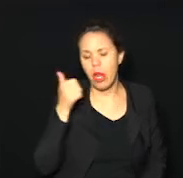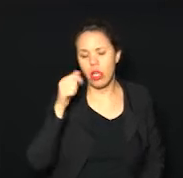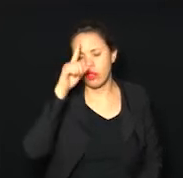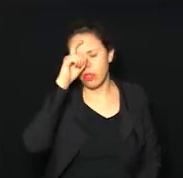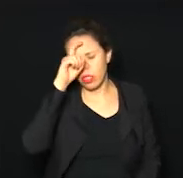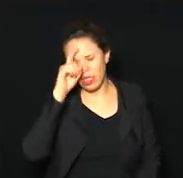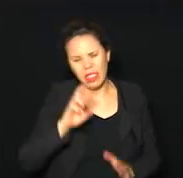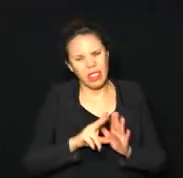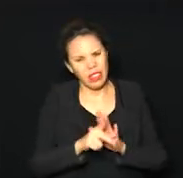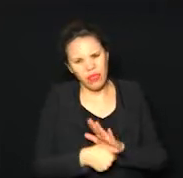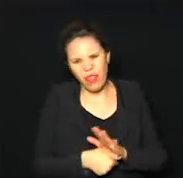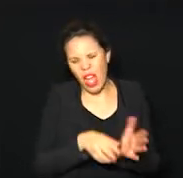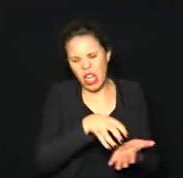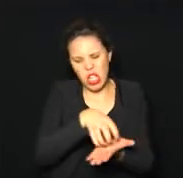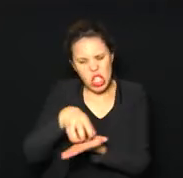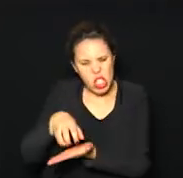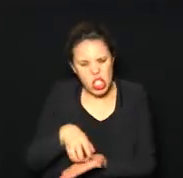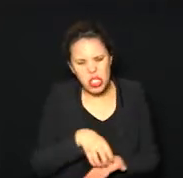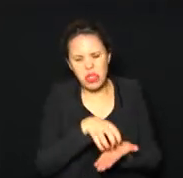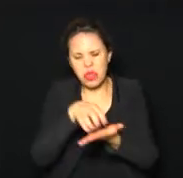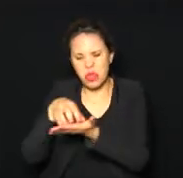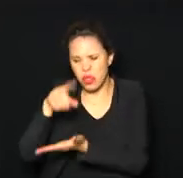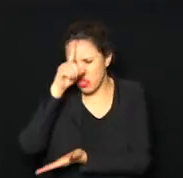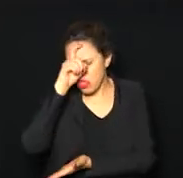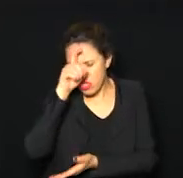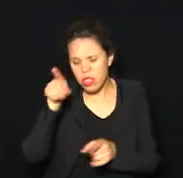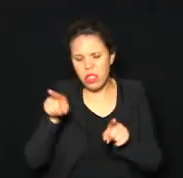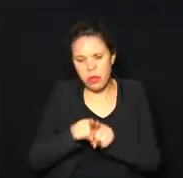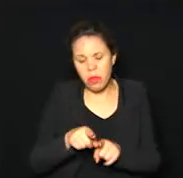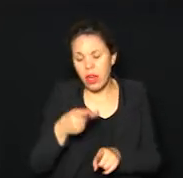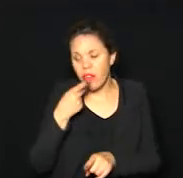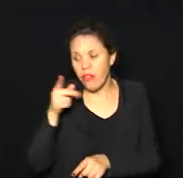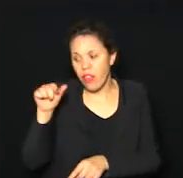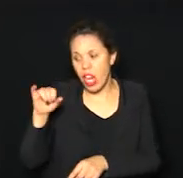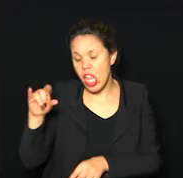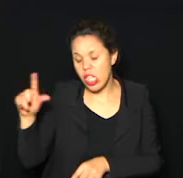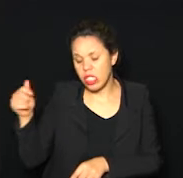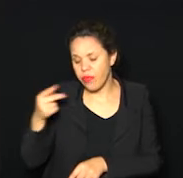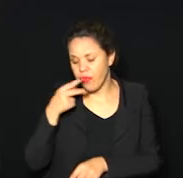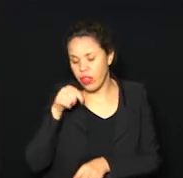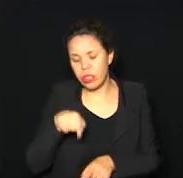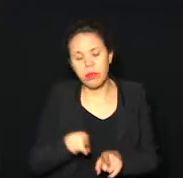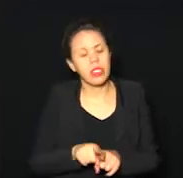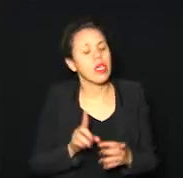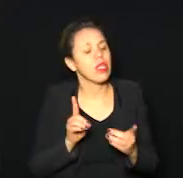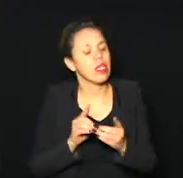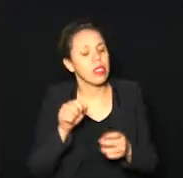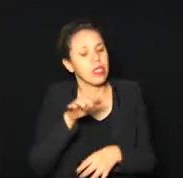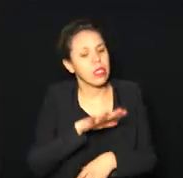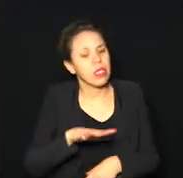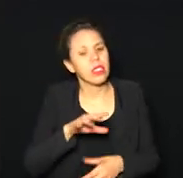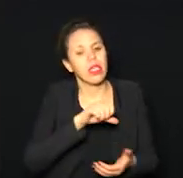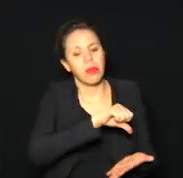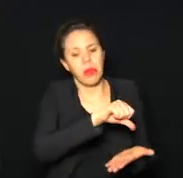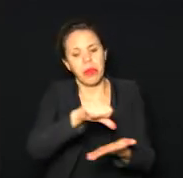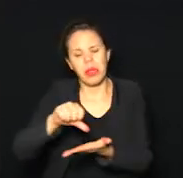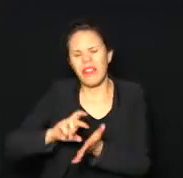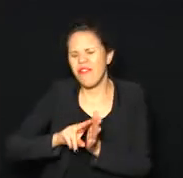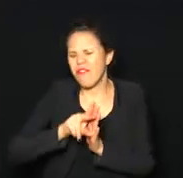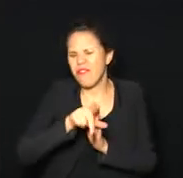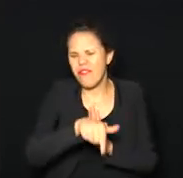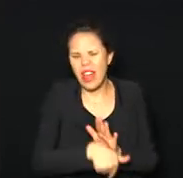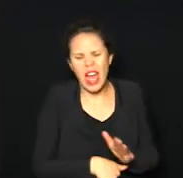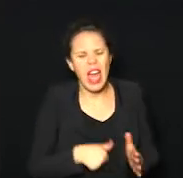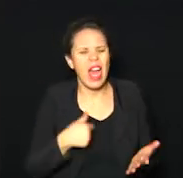Gastrocentro, Hospital Dia, que a Silvia também citou, atendem aqui na região de Campinas várias